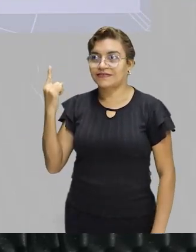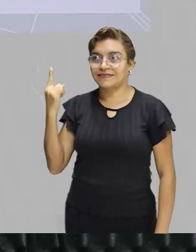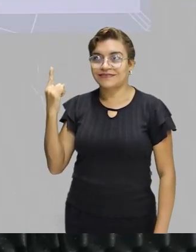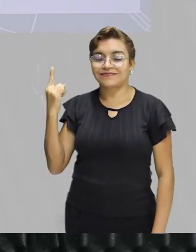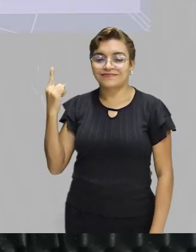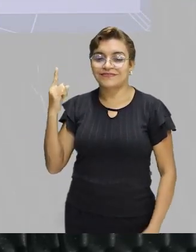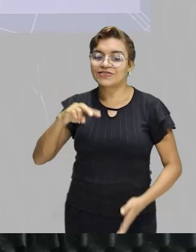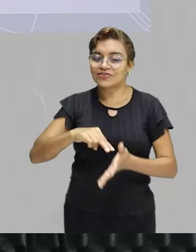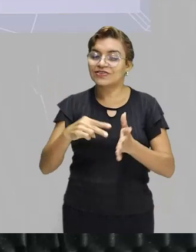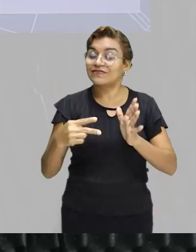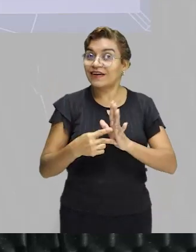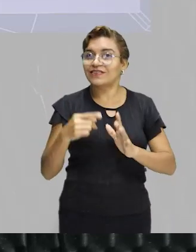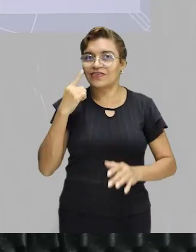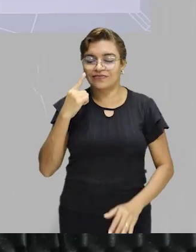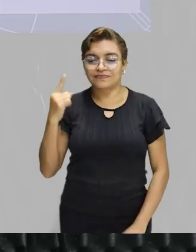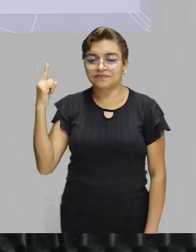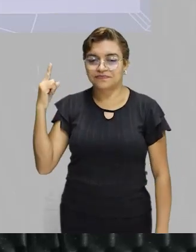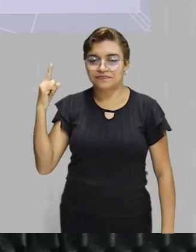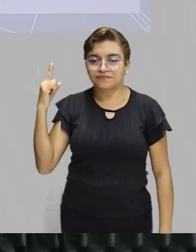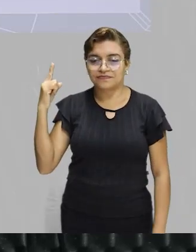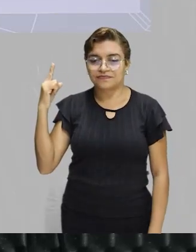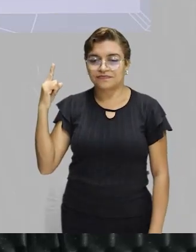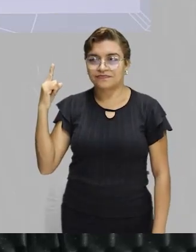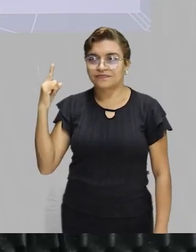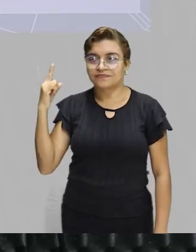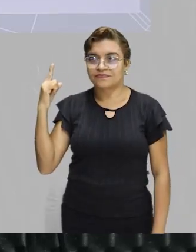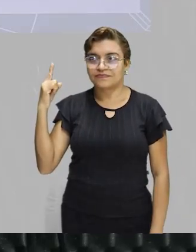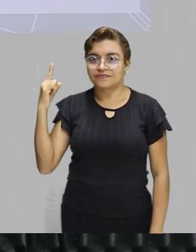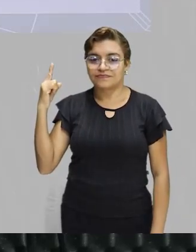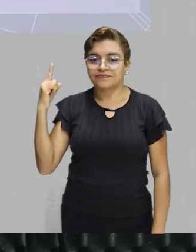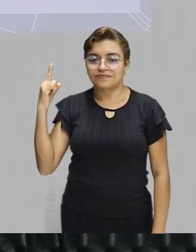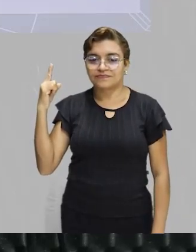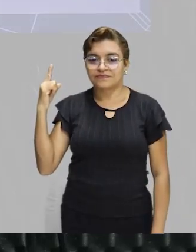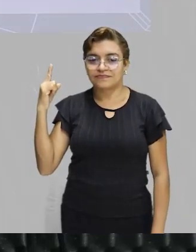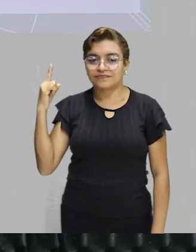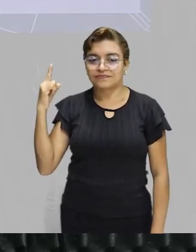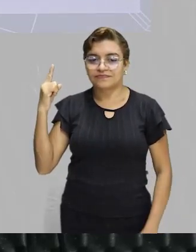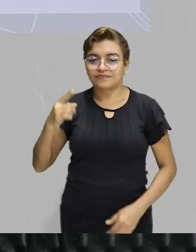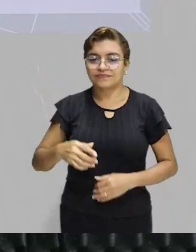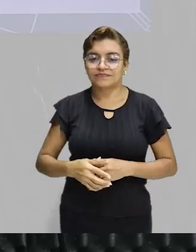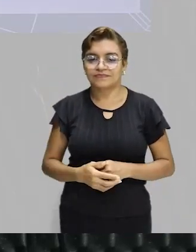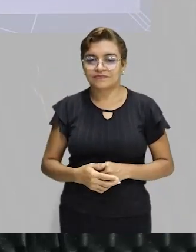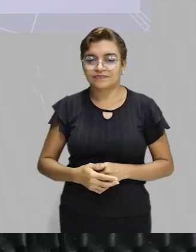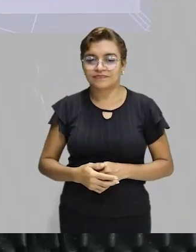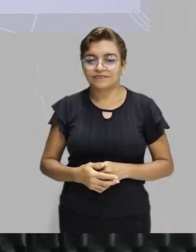significa pais. E por último, actual, parece com atual,